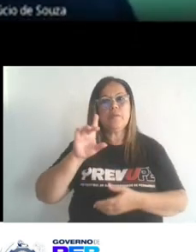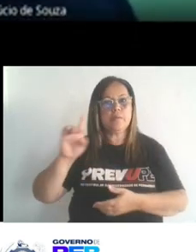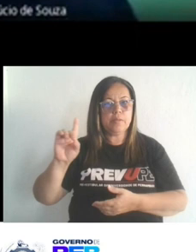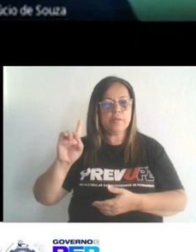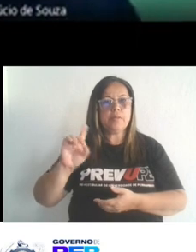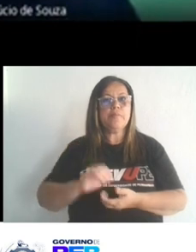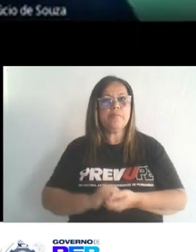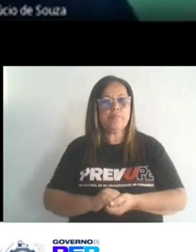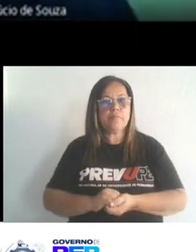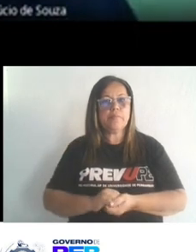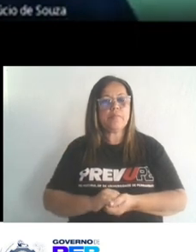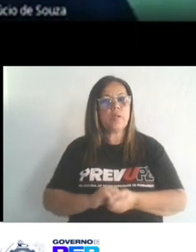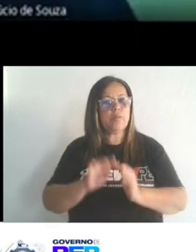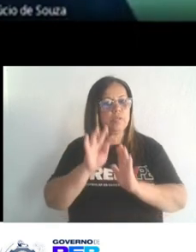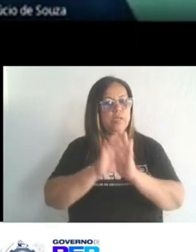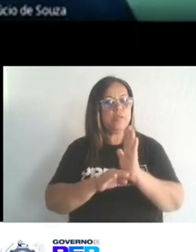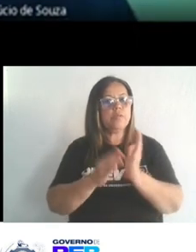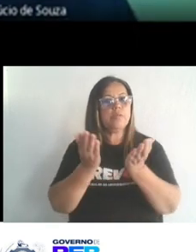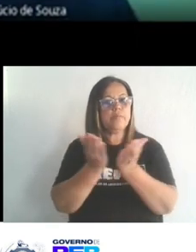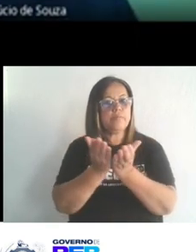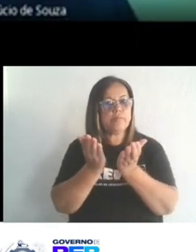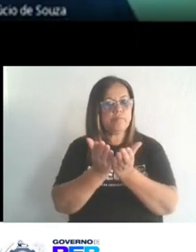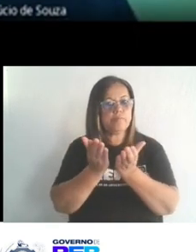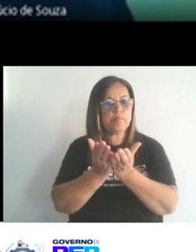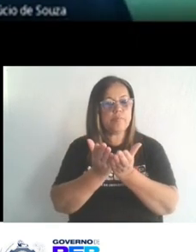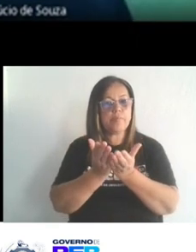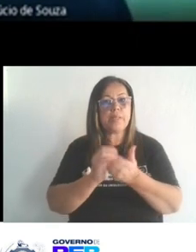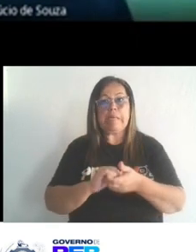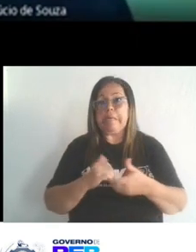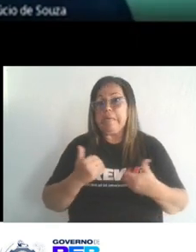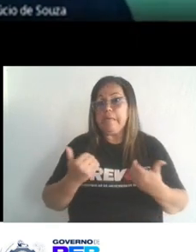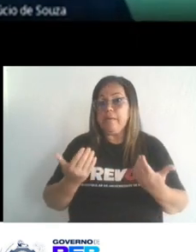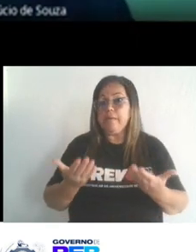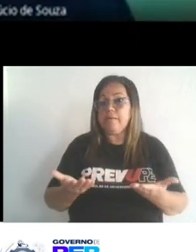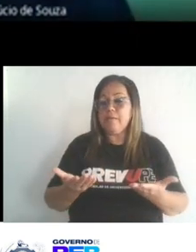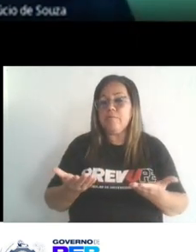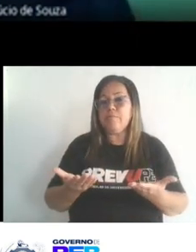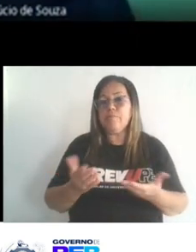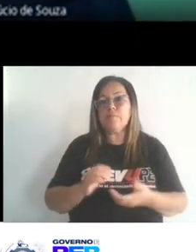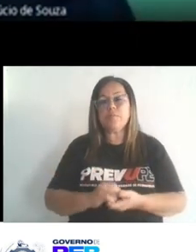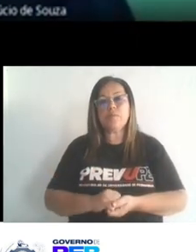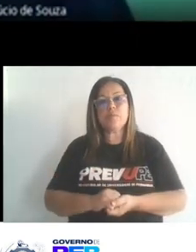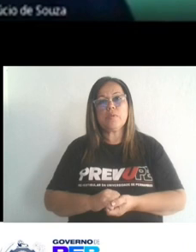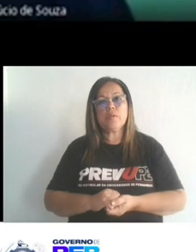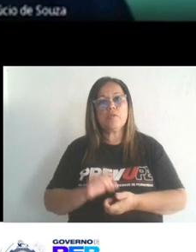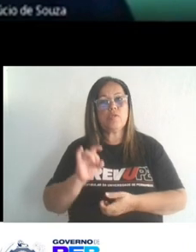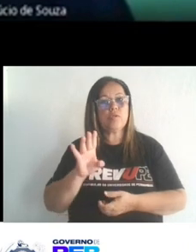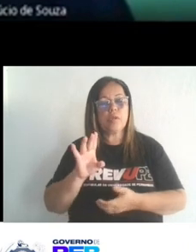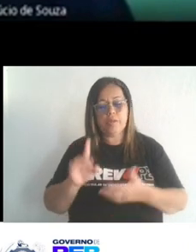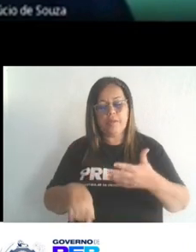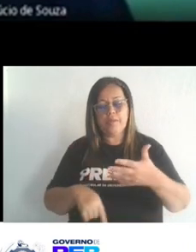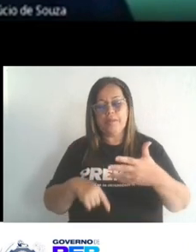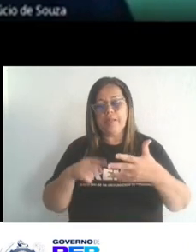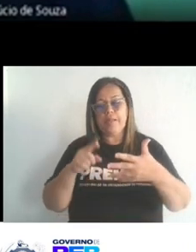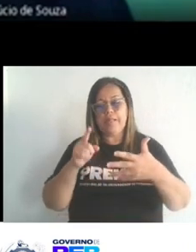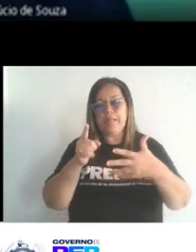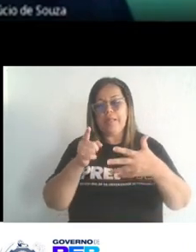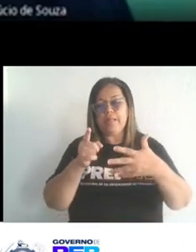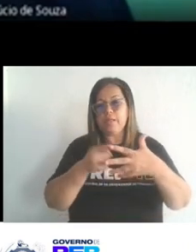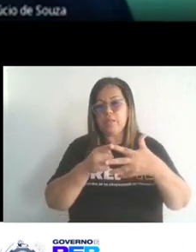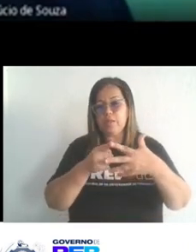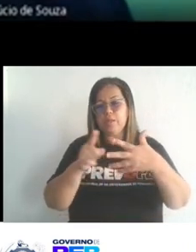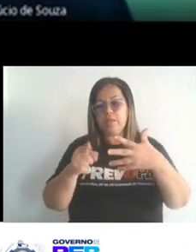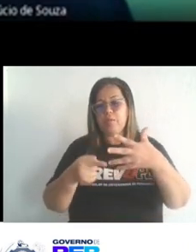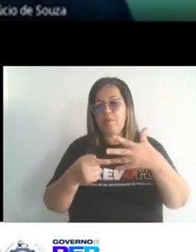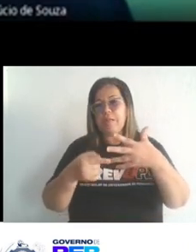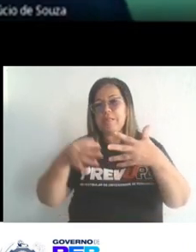cristãos dessa forma apenas a 2 e a 4 estão corretas